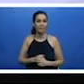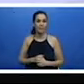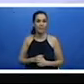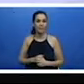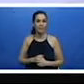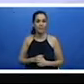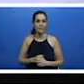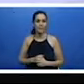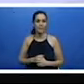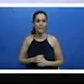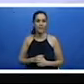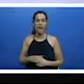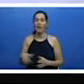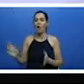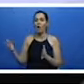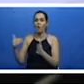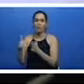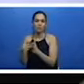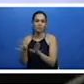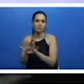porque o professor também tem preguiça.